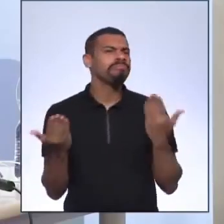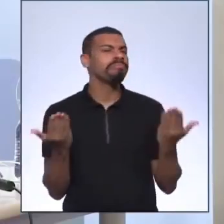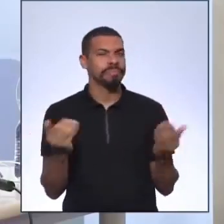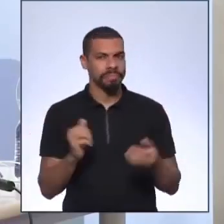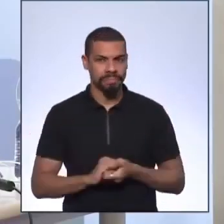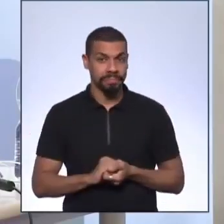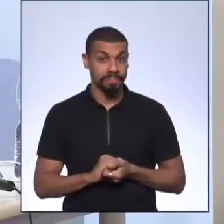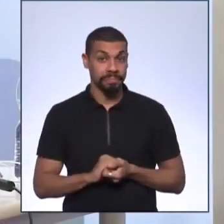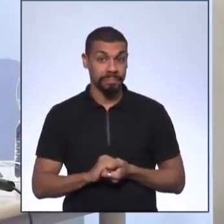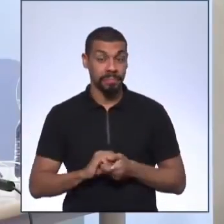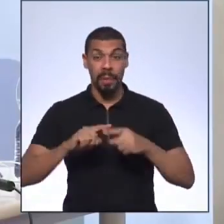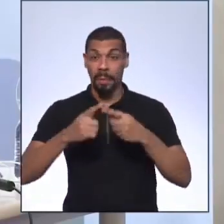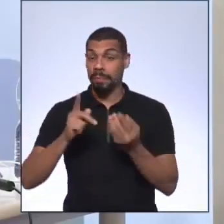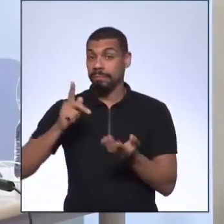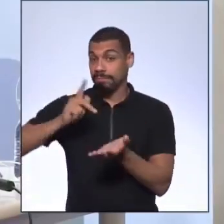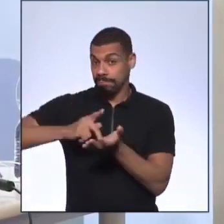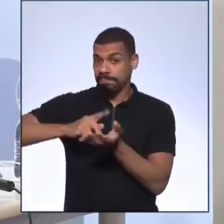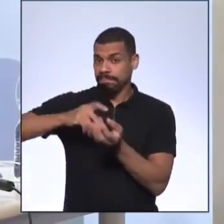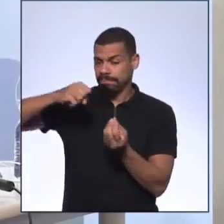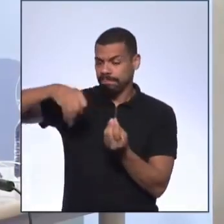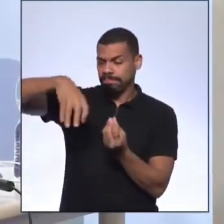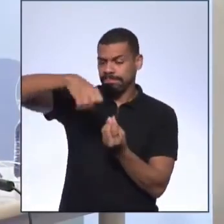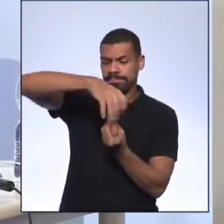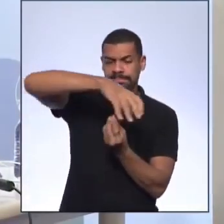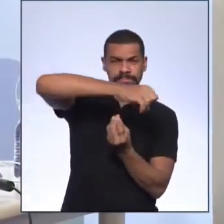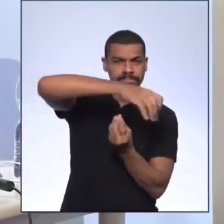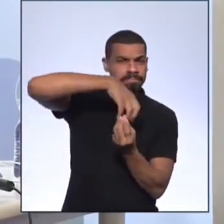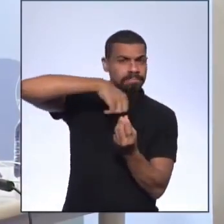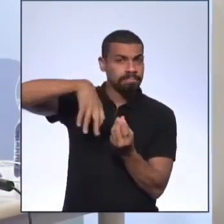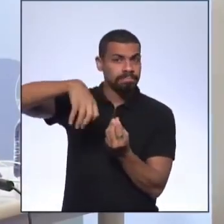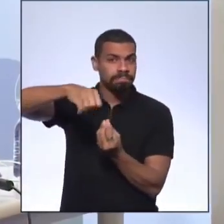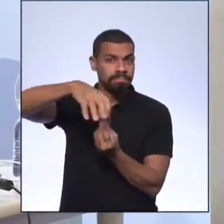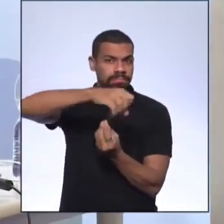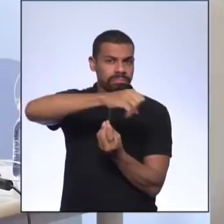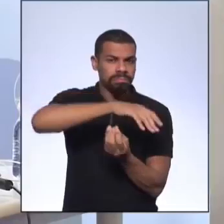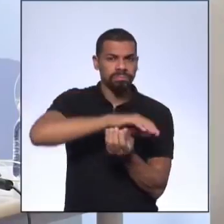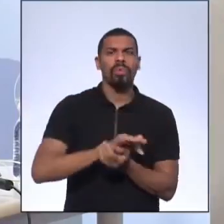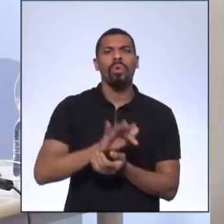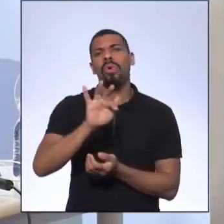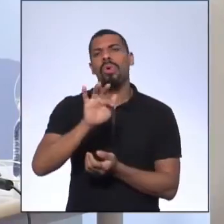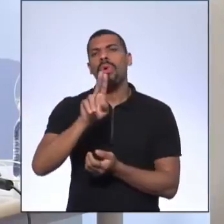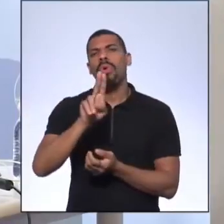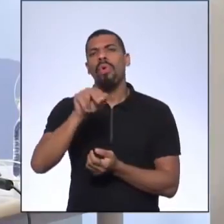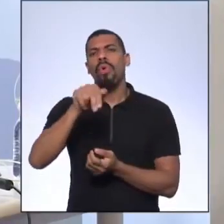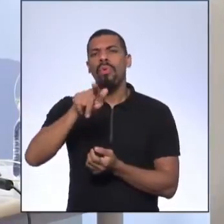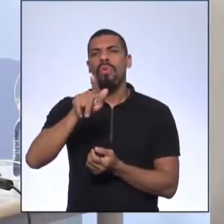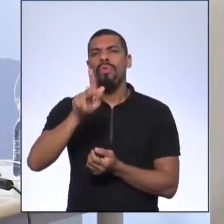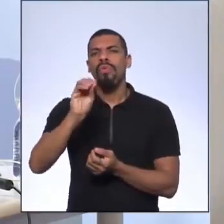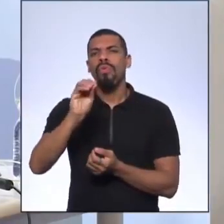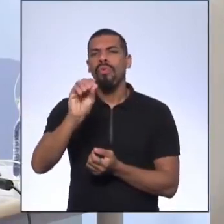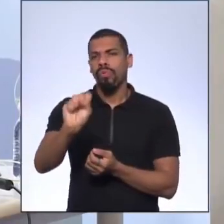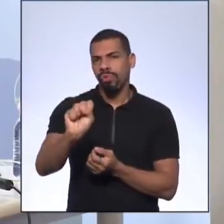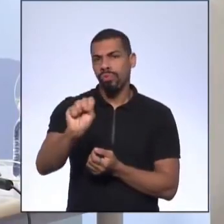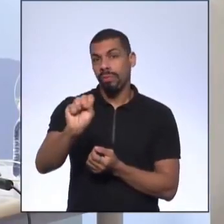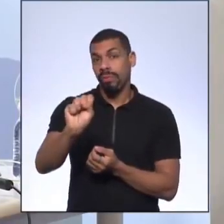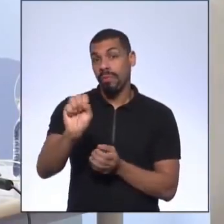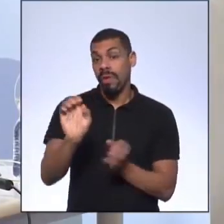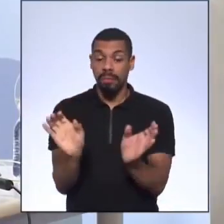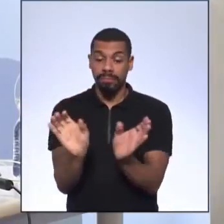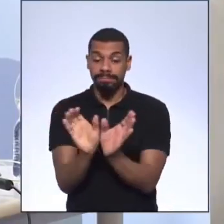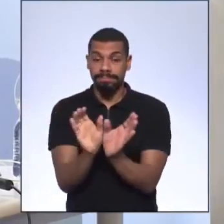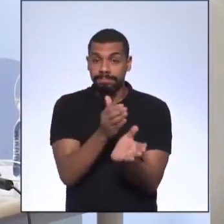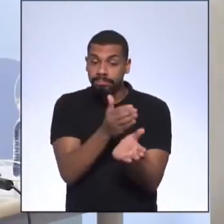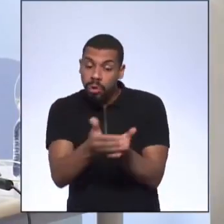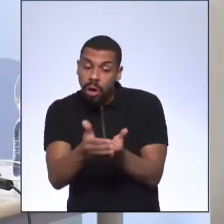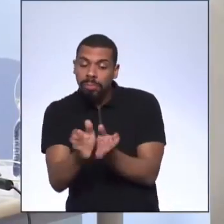planta. Então, ao longo do tempo, aí sempre teve essa discussão, e aí eles se agruparam